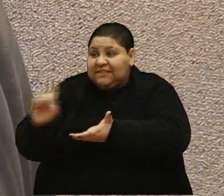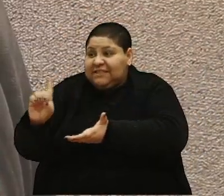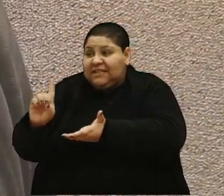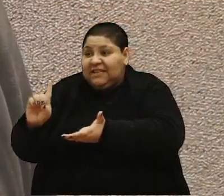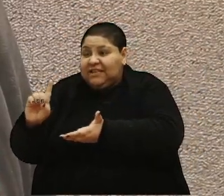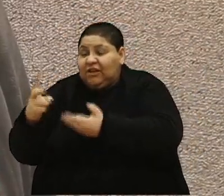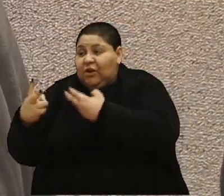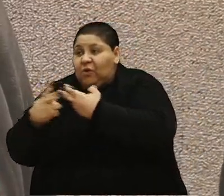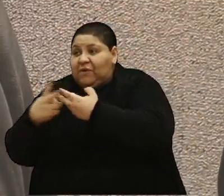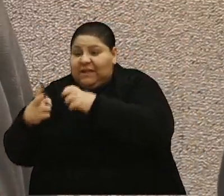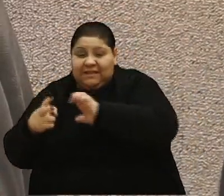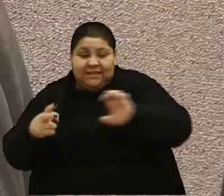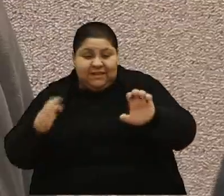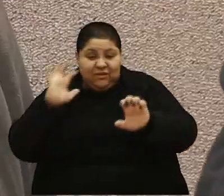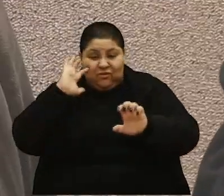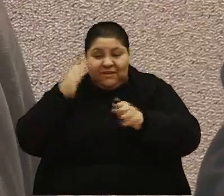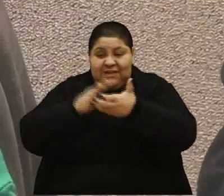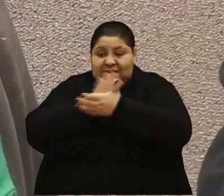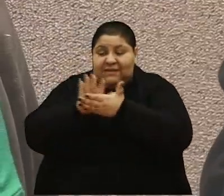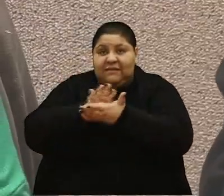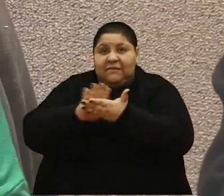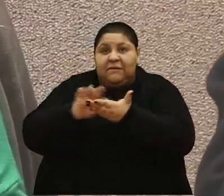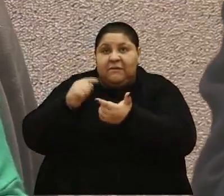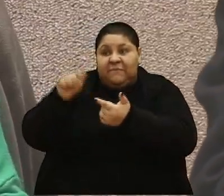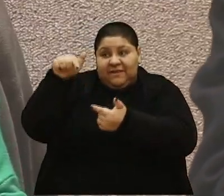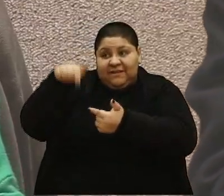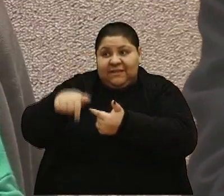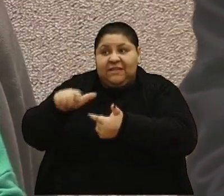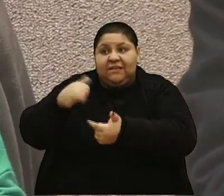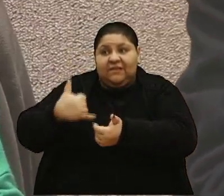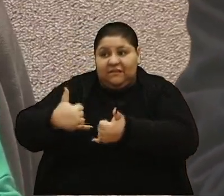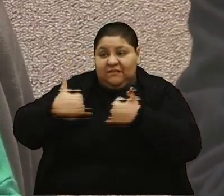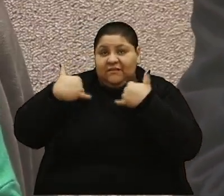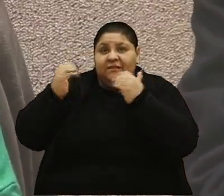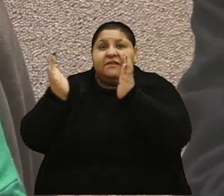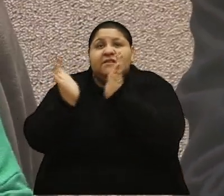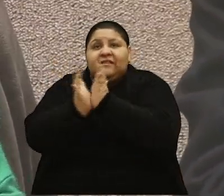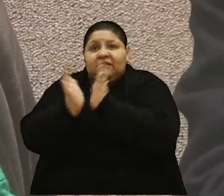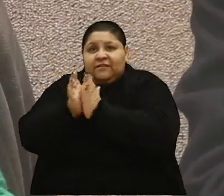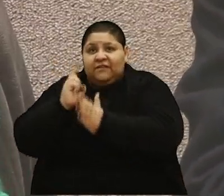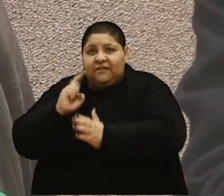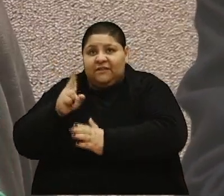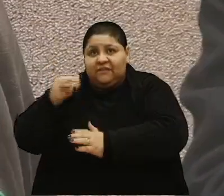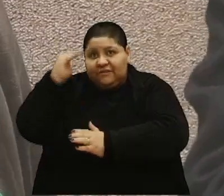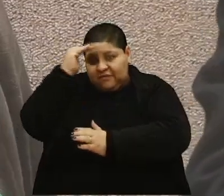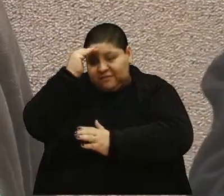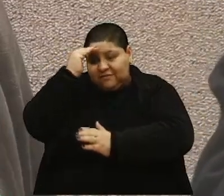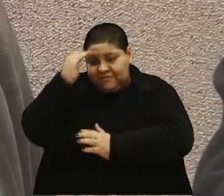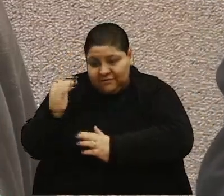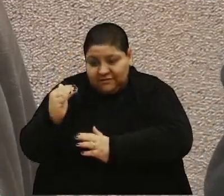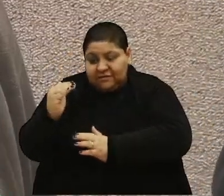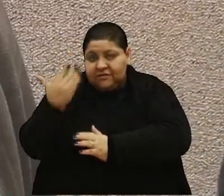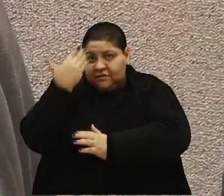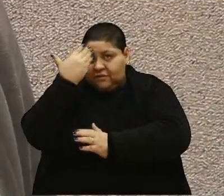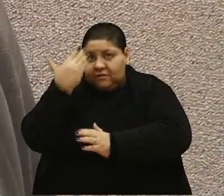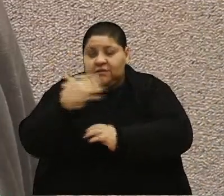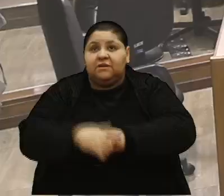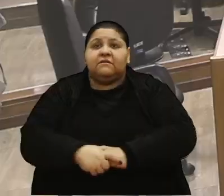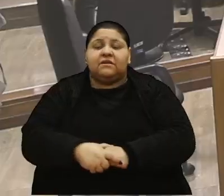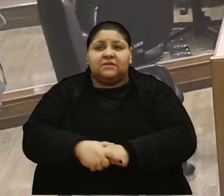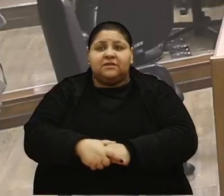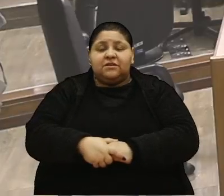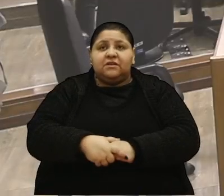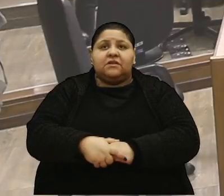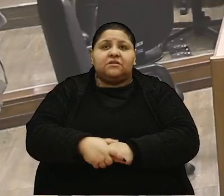não dá nada. Mas aqui nessa casa eu tenho muito orgulho de dizer que os colegas sempre foram muito respeitosos. Obrigado. Pois não, colega